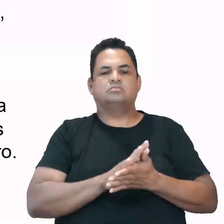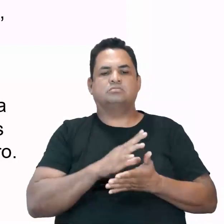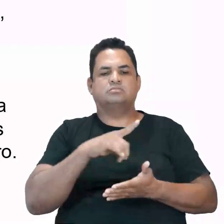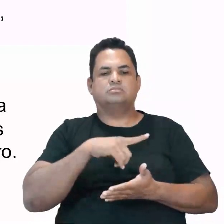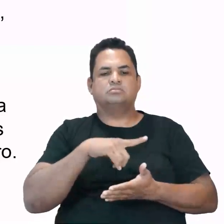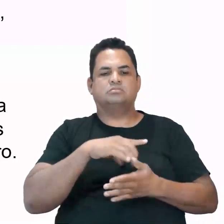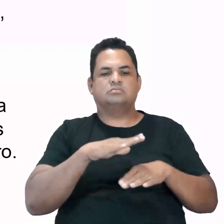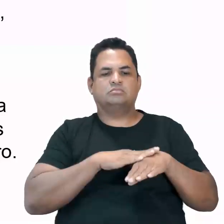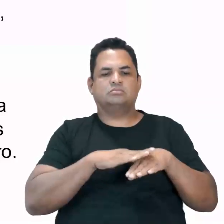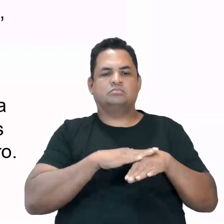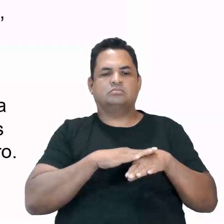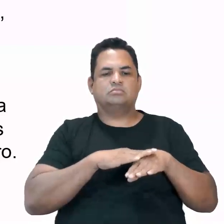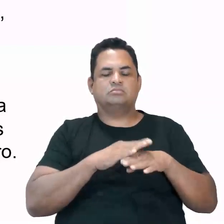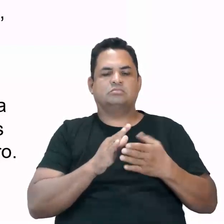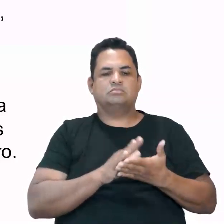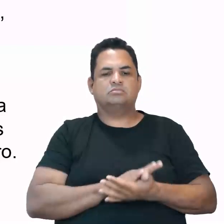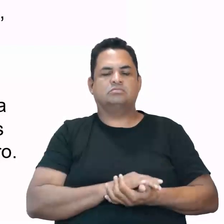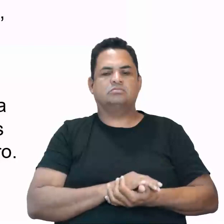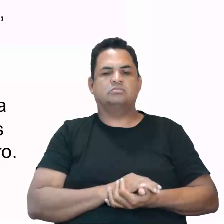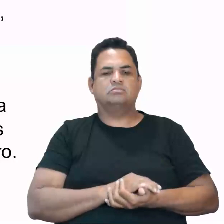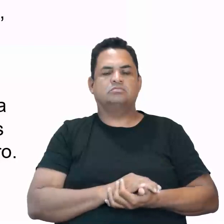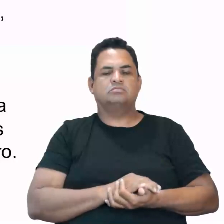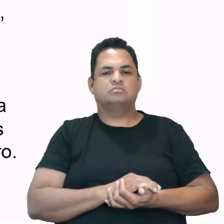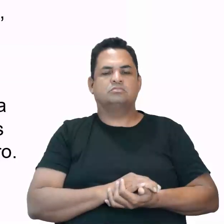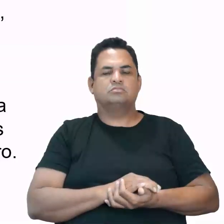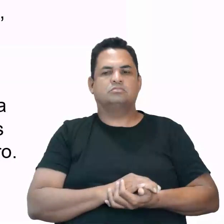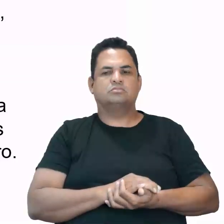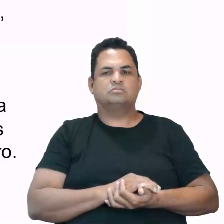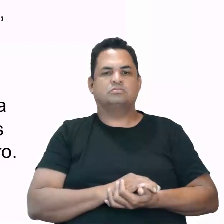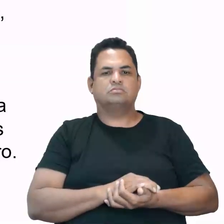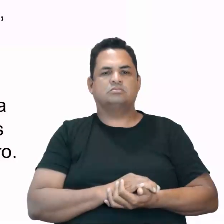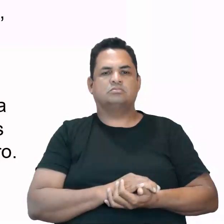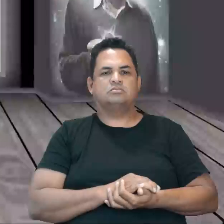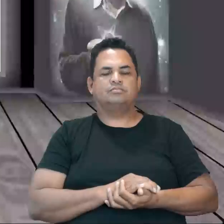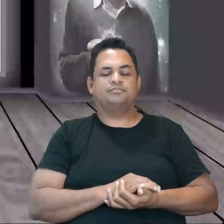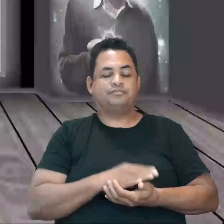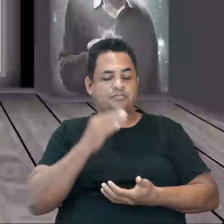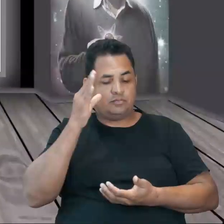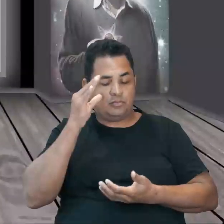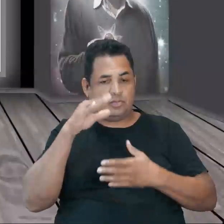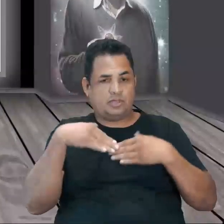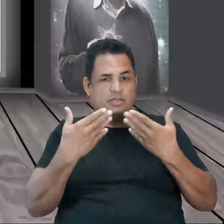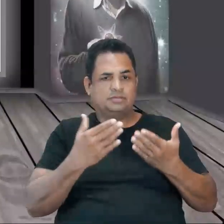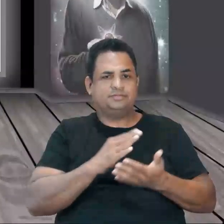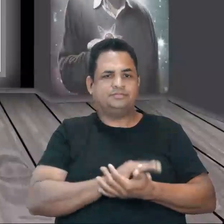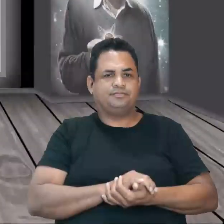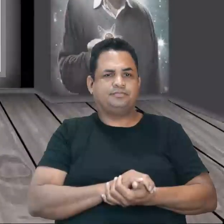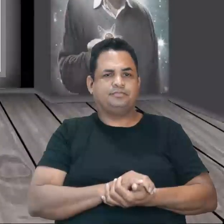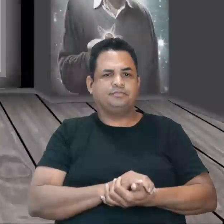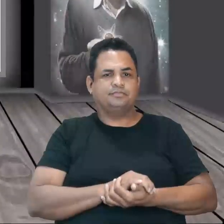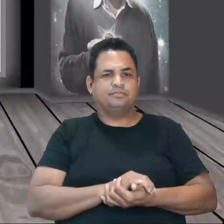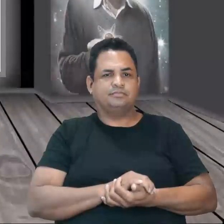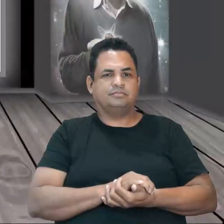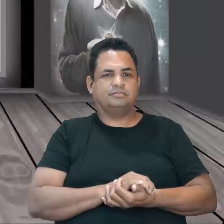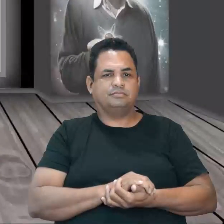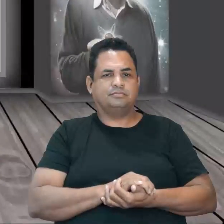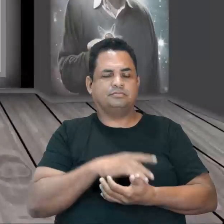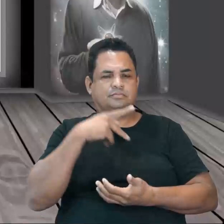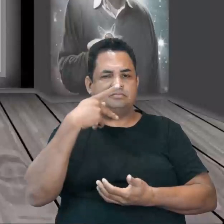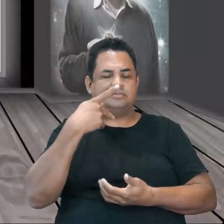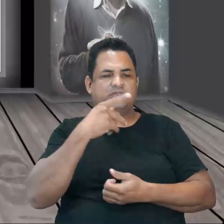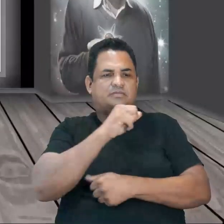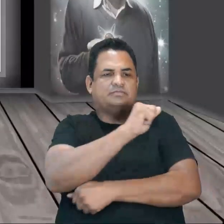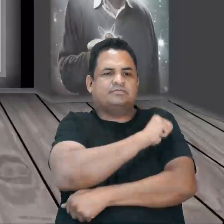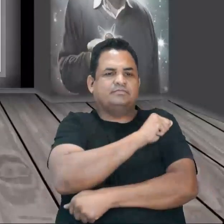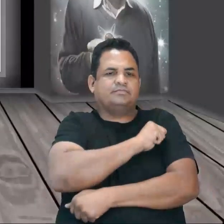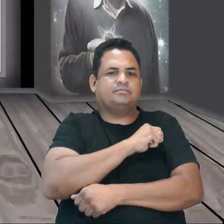atrito. E é bem interessante, né, Décio? Eu digo para os alunos que tem